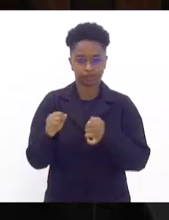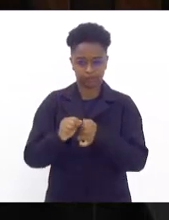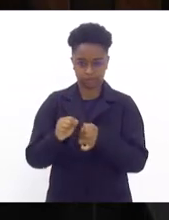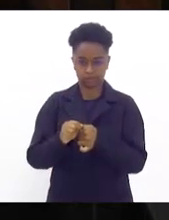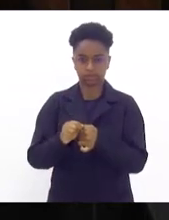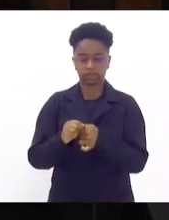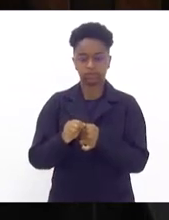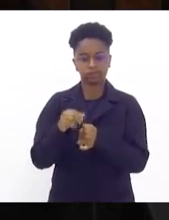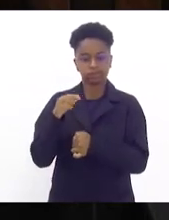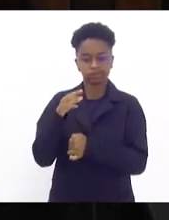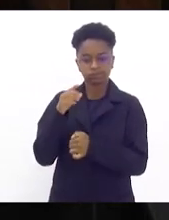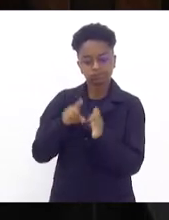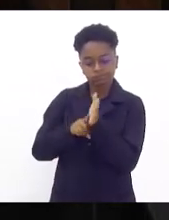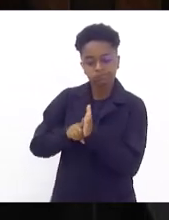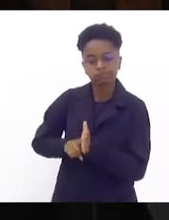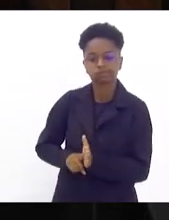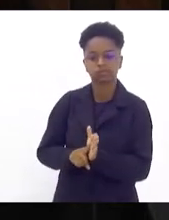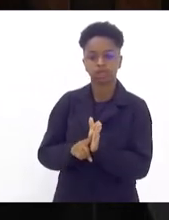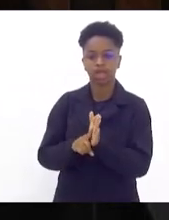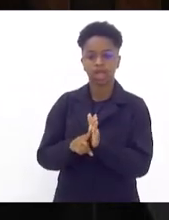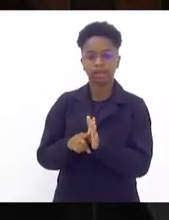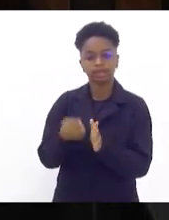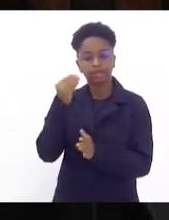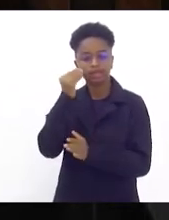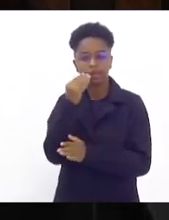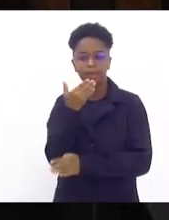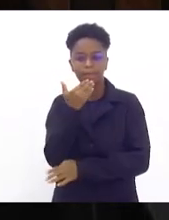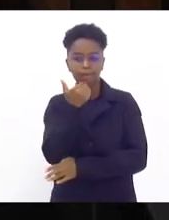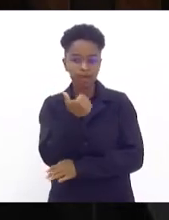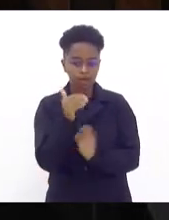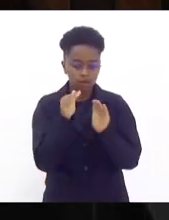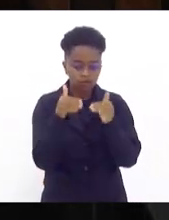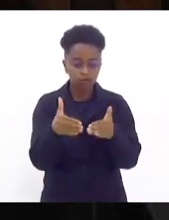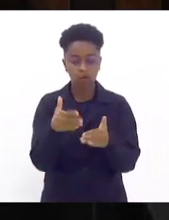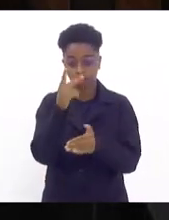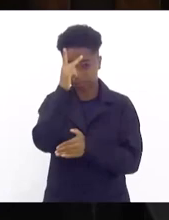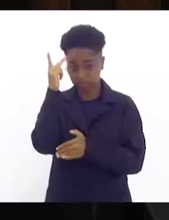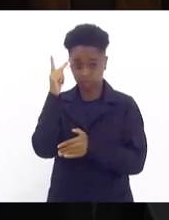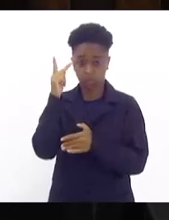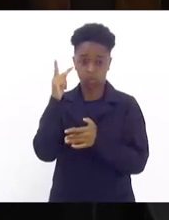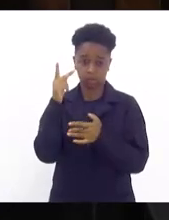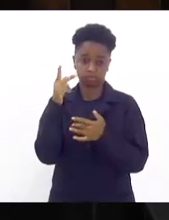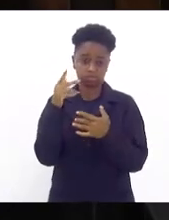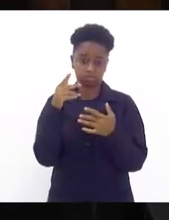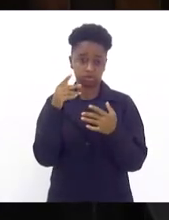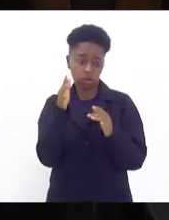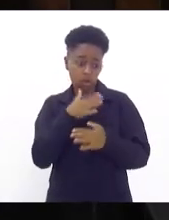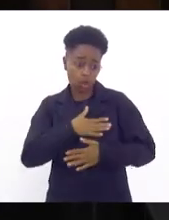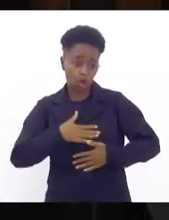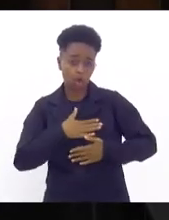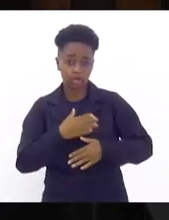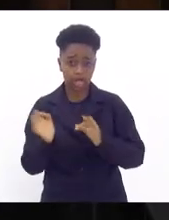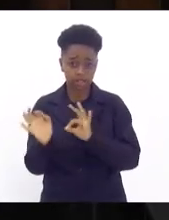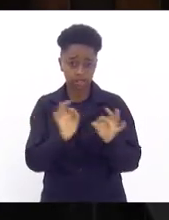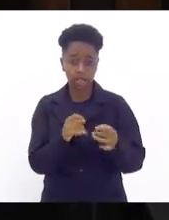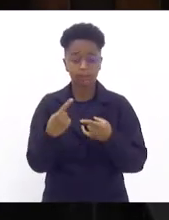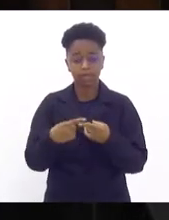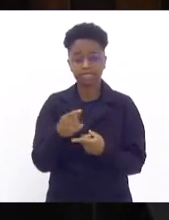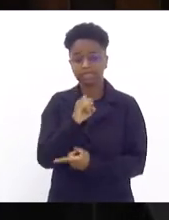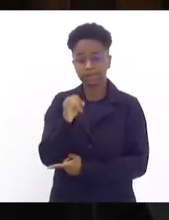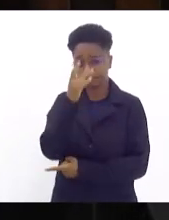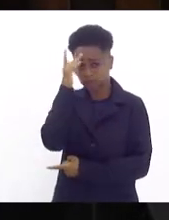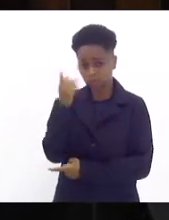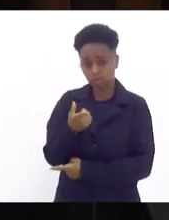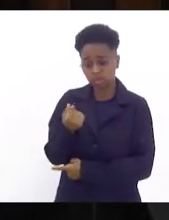fiscalização justamente em prol do melhor do torcedor, para que as pessoas com menos condição financeira